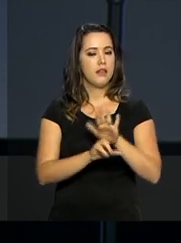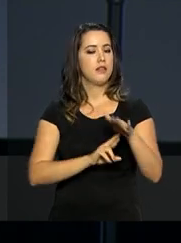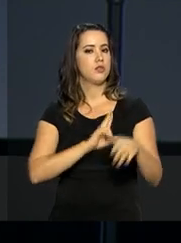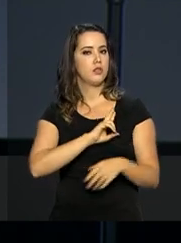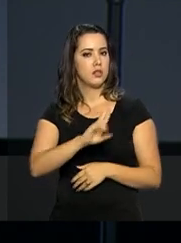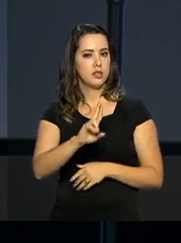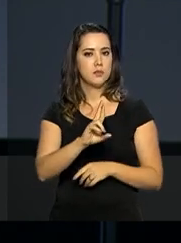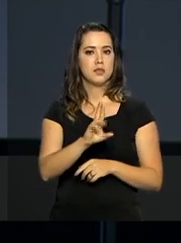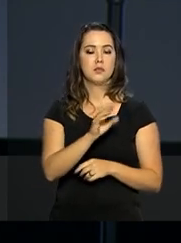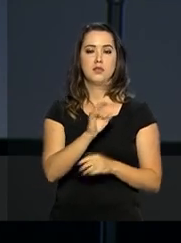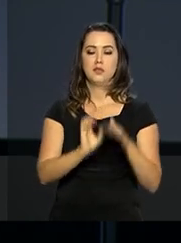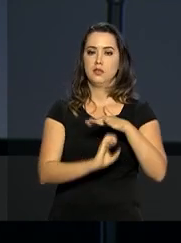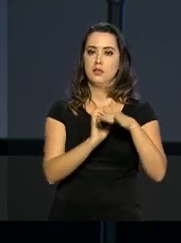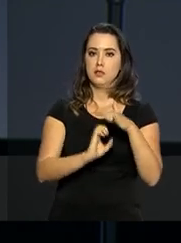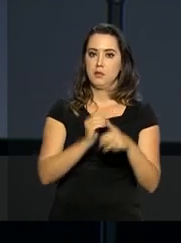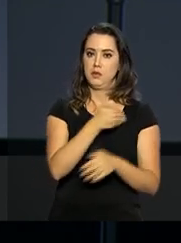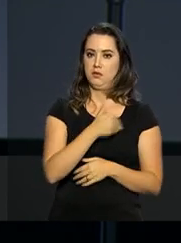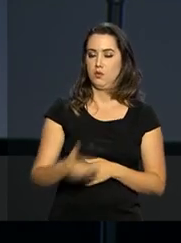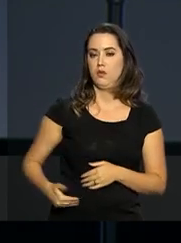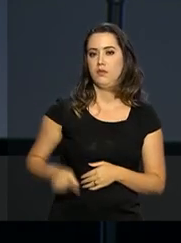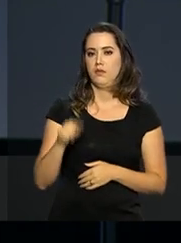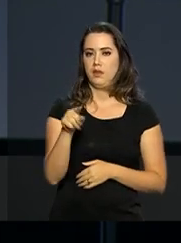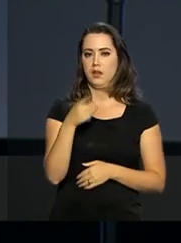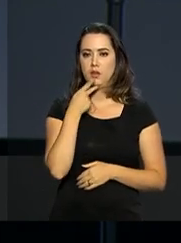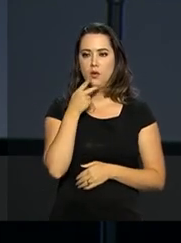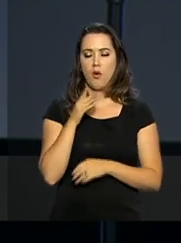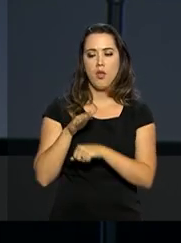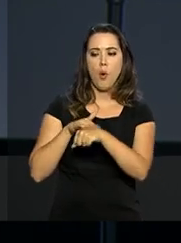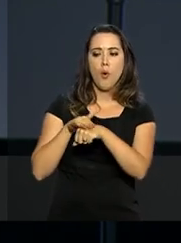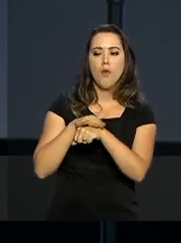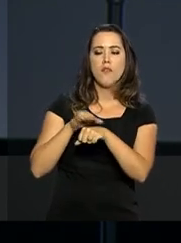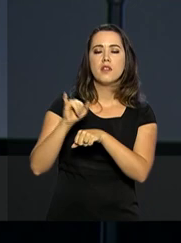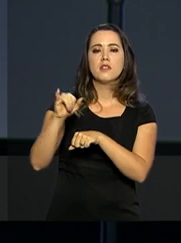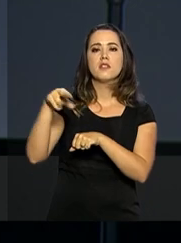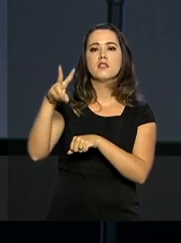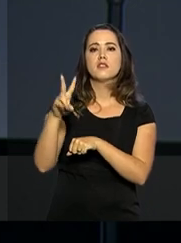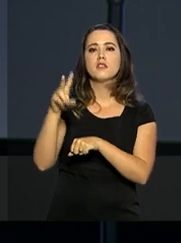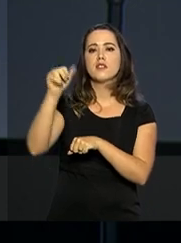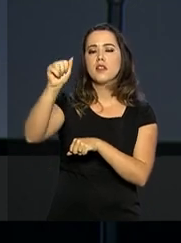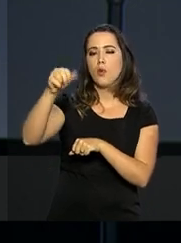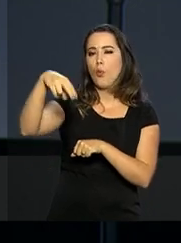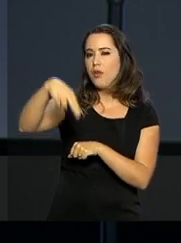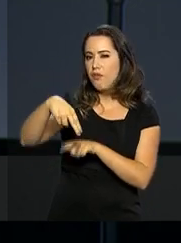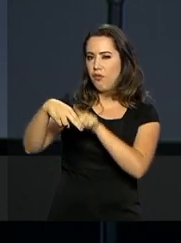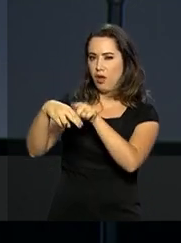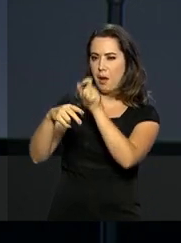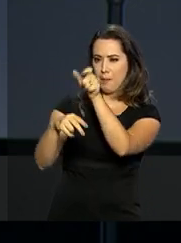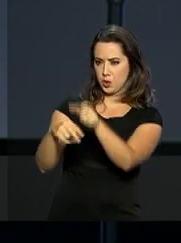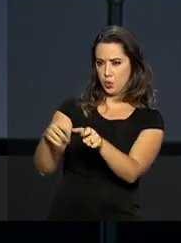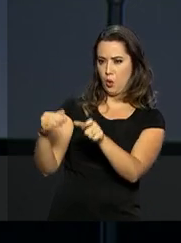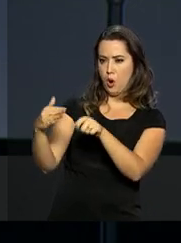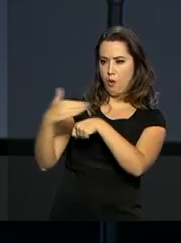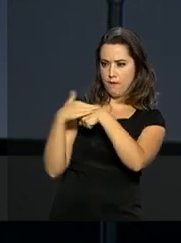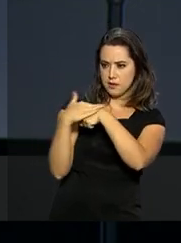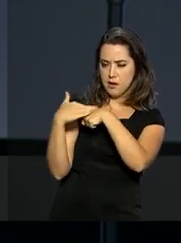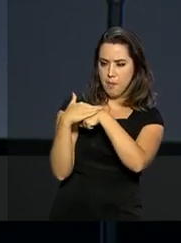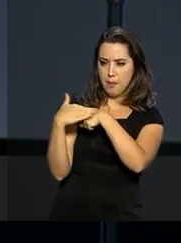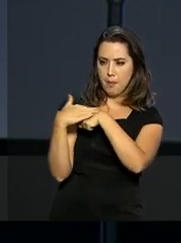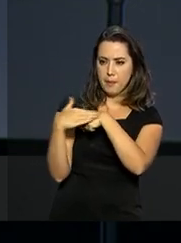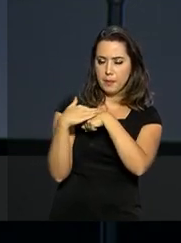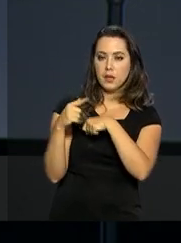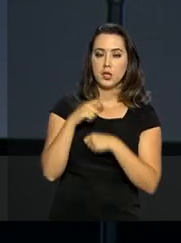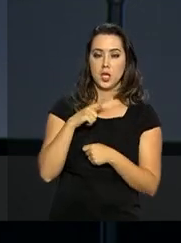me disse, mas, presidente, eu tenho liberdade para, tecnicamente, na verdade, continuar o trabalho que a